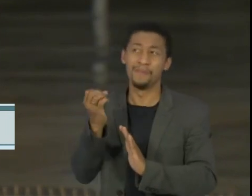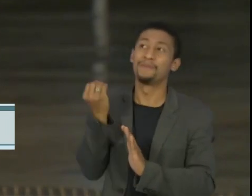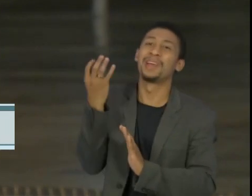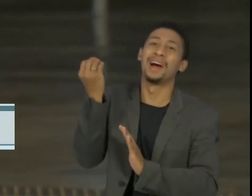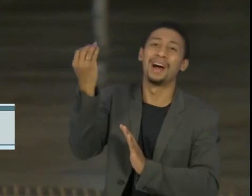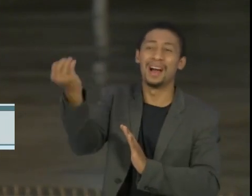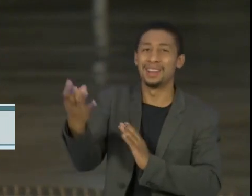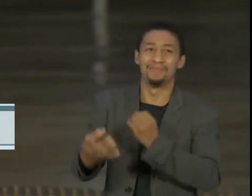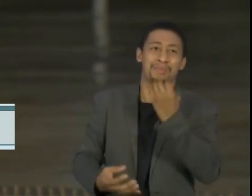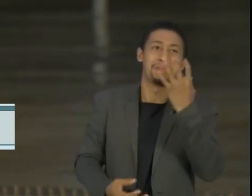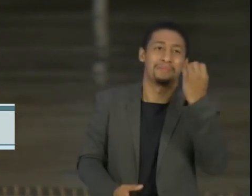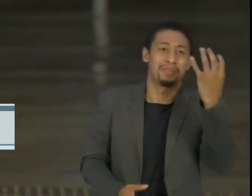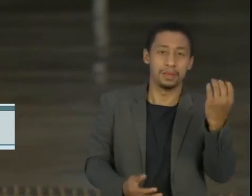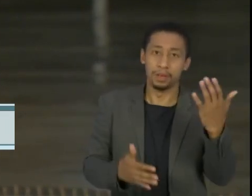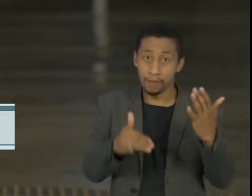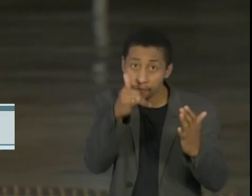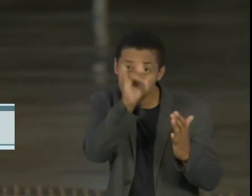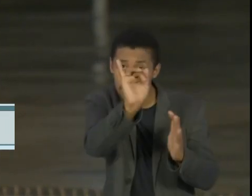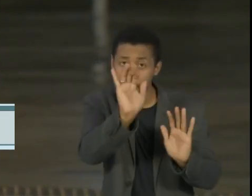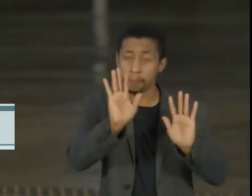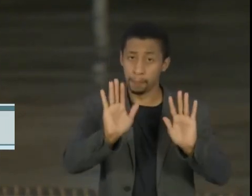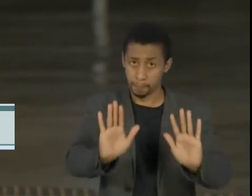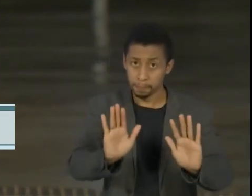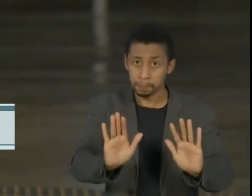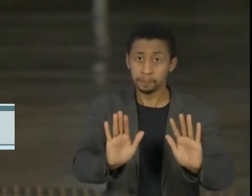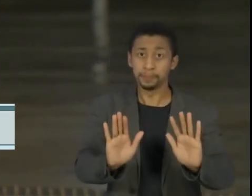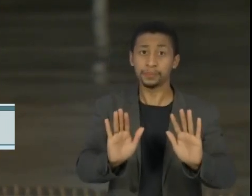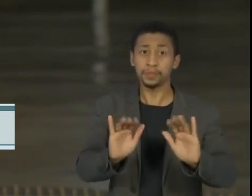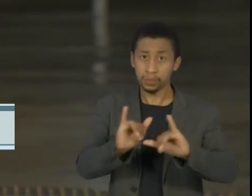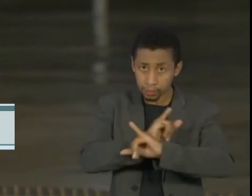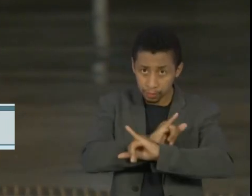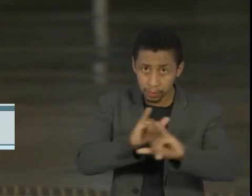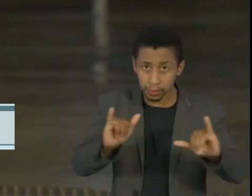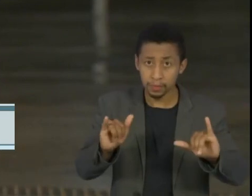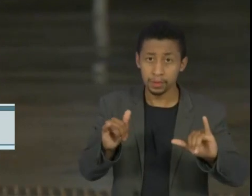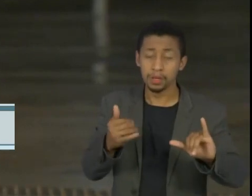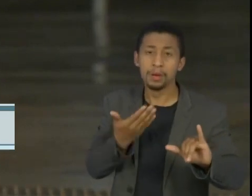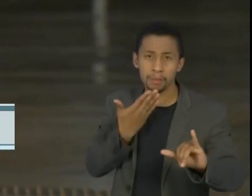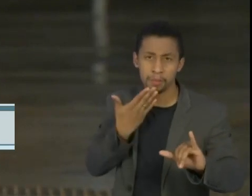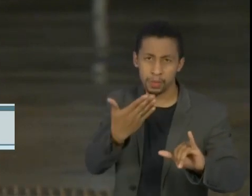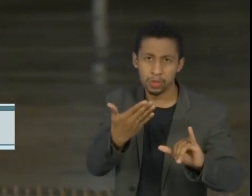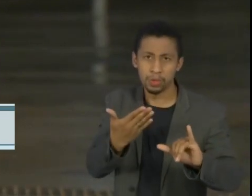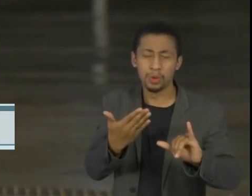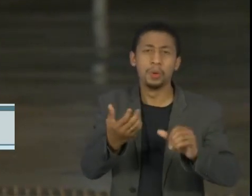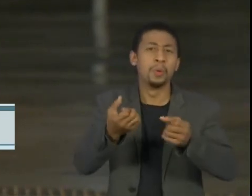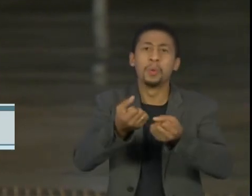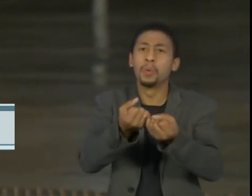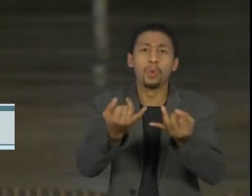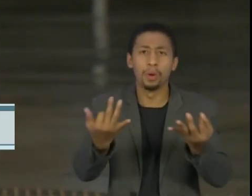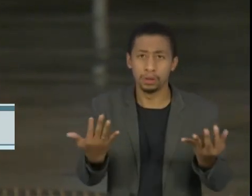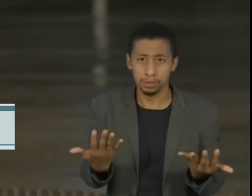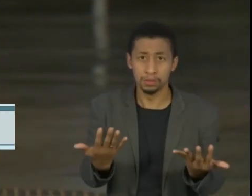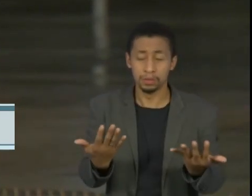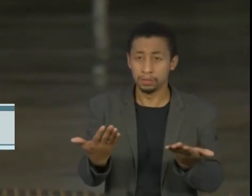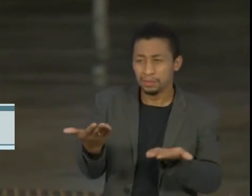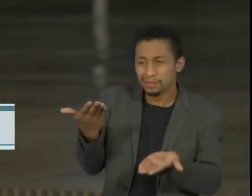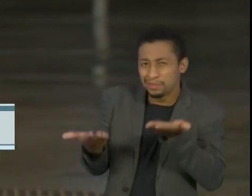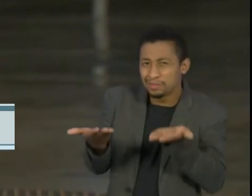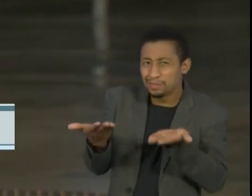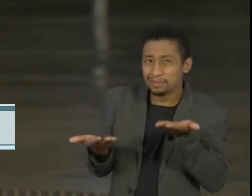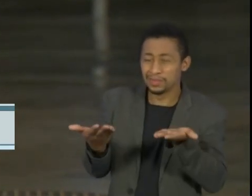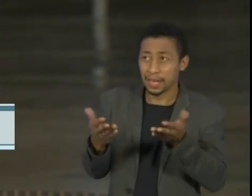entre estados. Mas não poderia deixar de dizer, quando nos pediram o balanço do plano, o que poderia ter sido muito diferente no